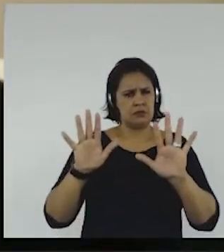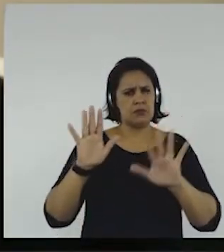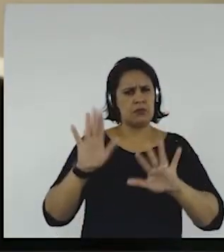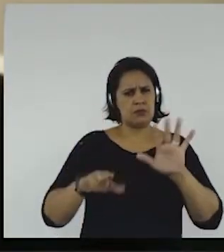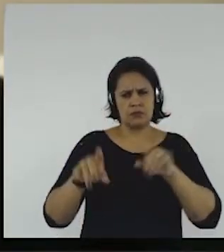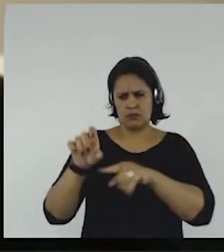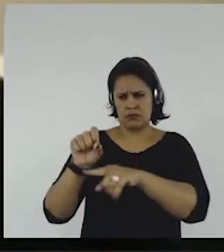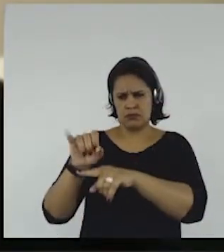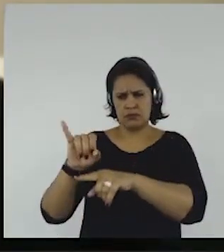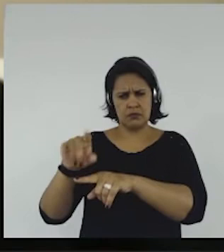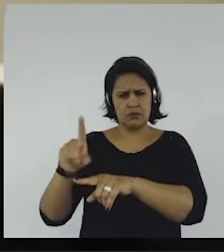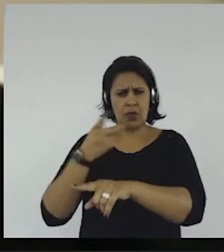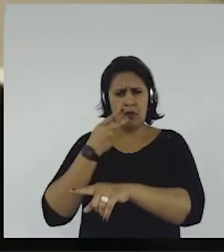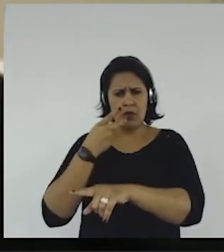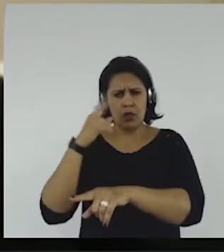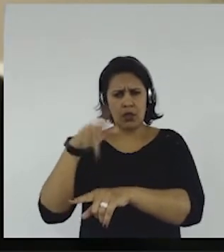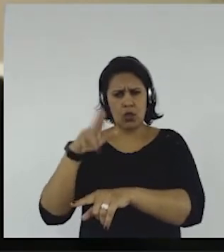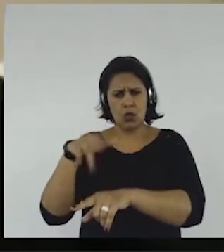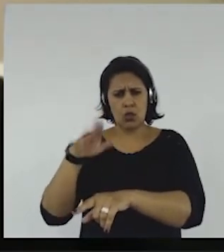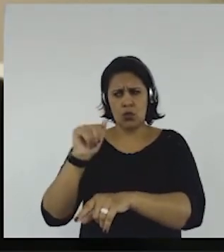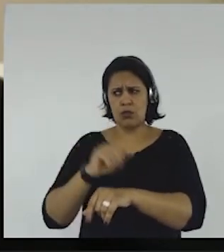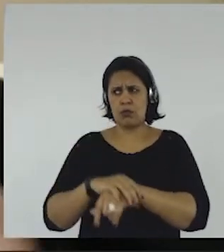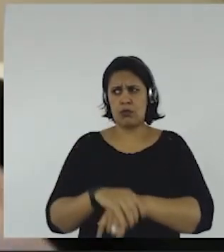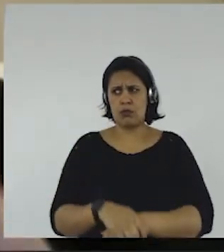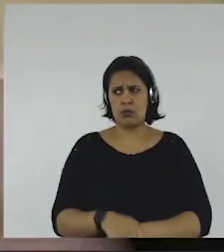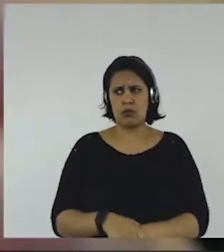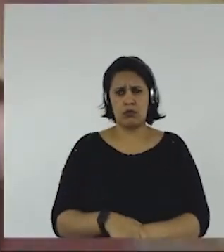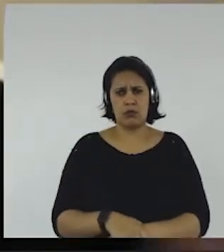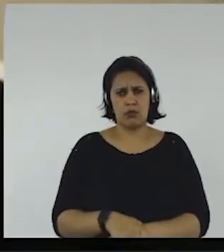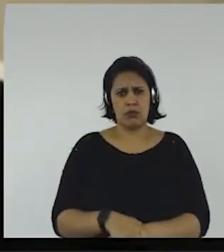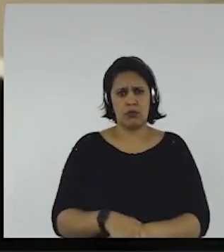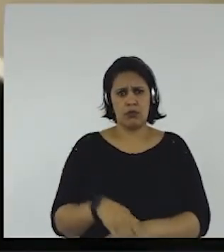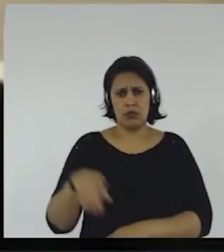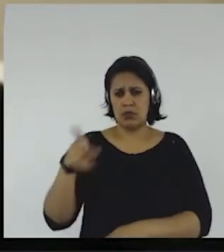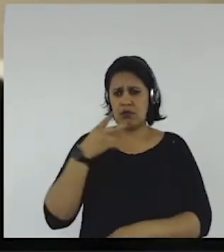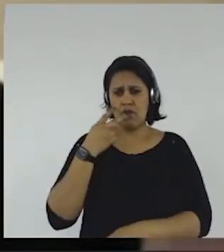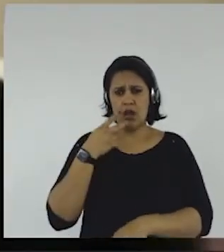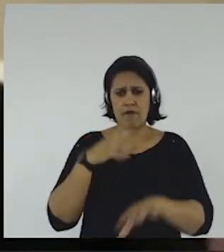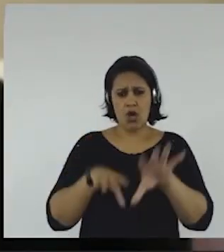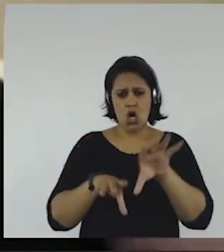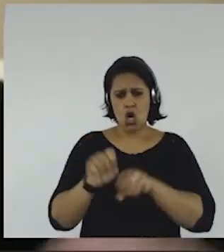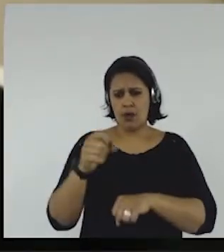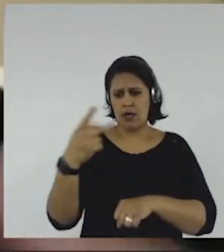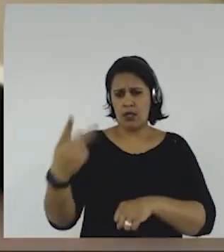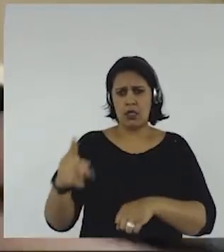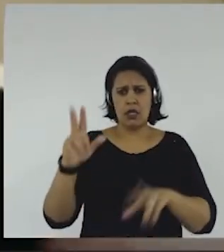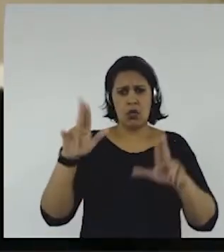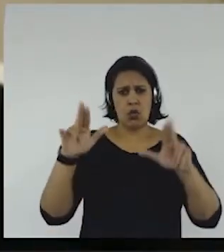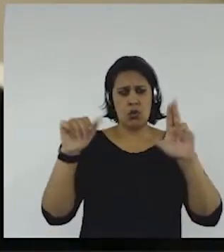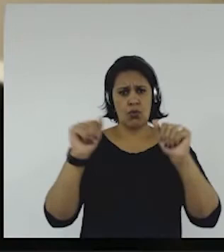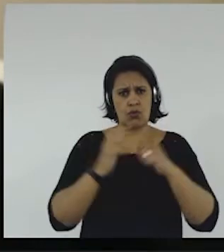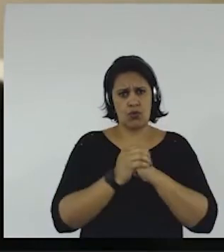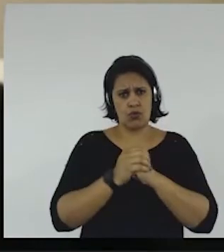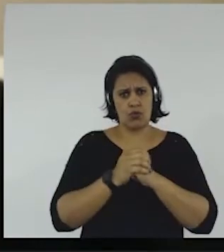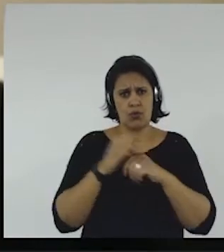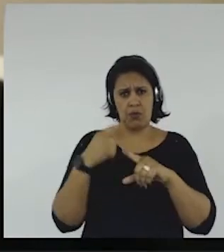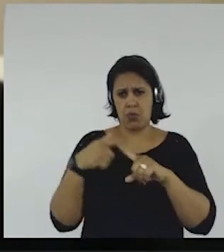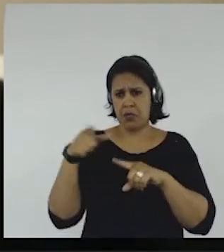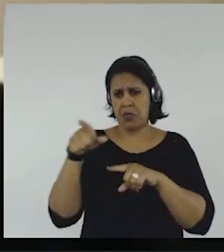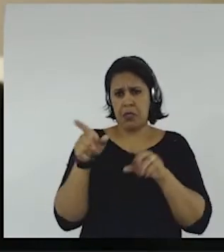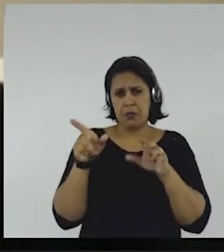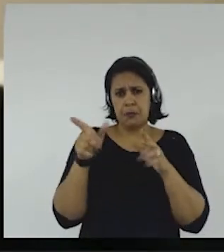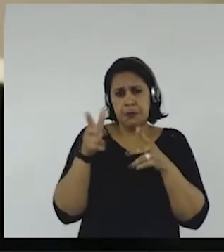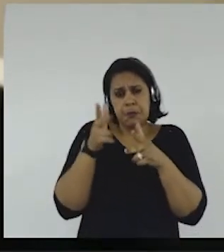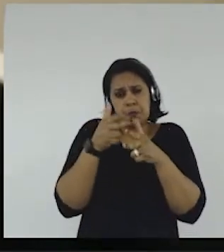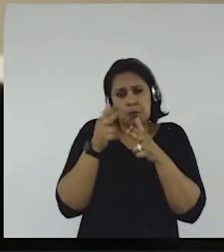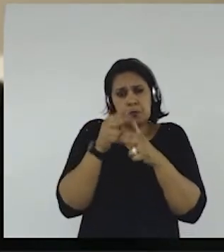Capanema não falava isso. Ele não falava sobre a formação, talvez por essa inibição que havia na